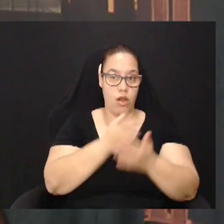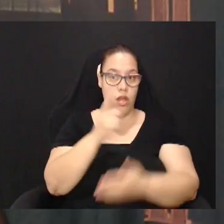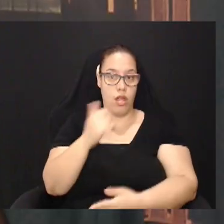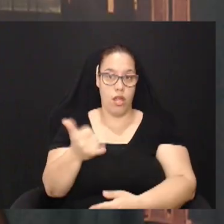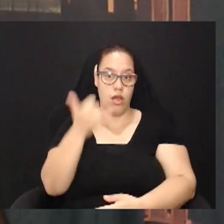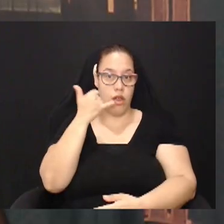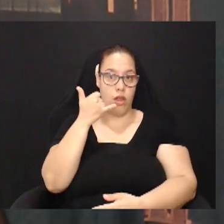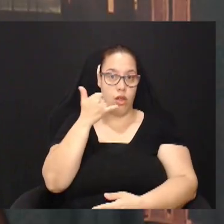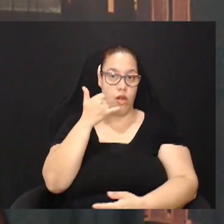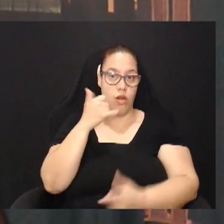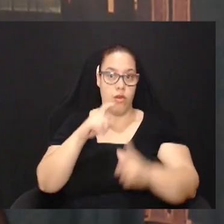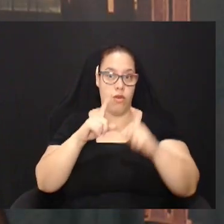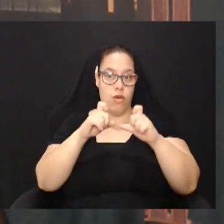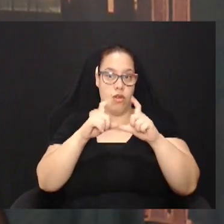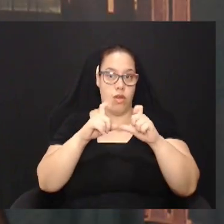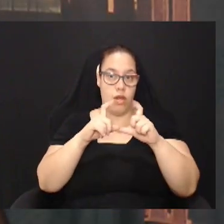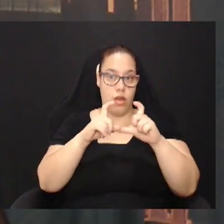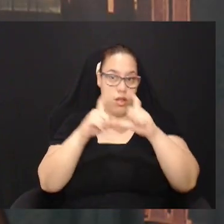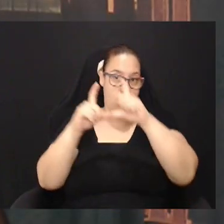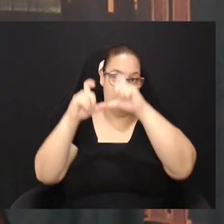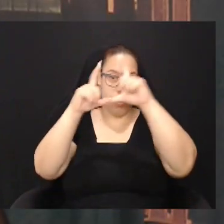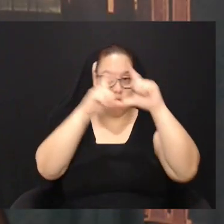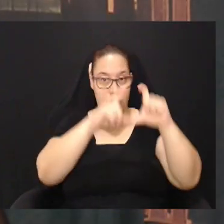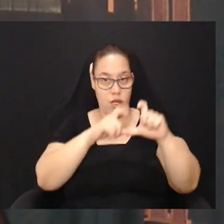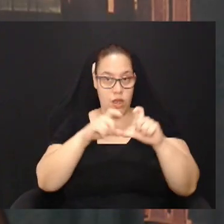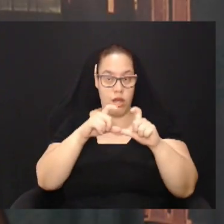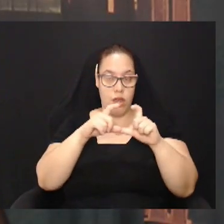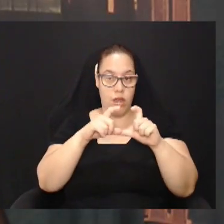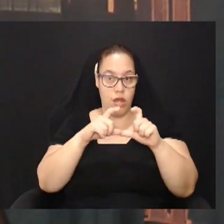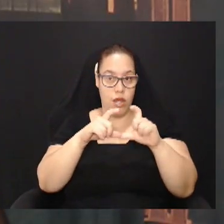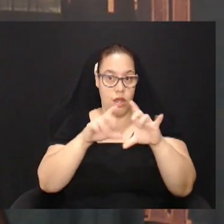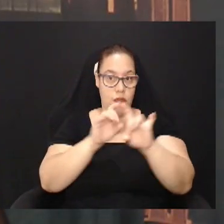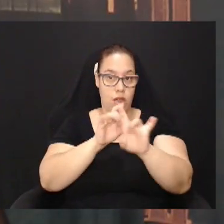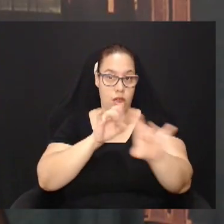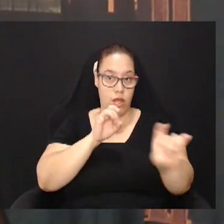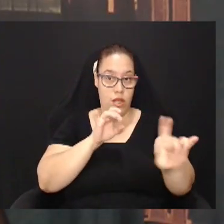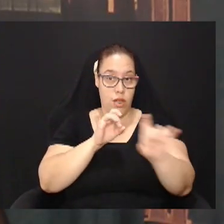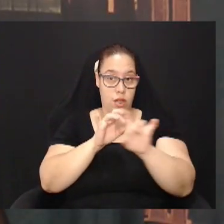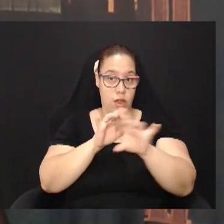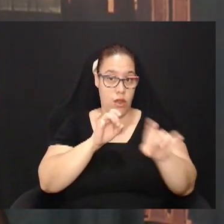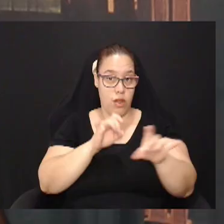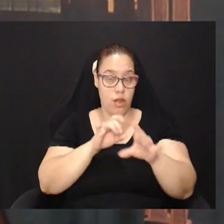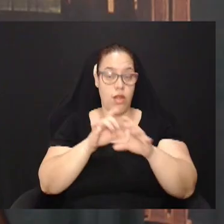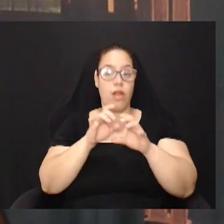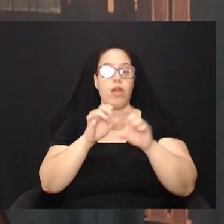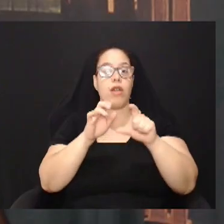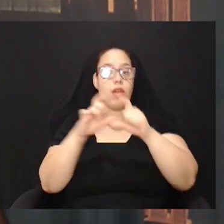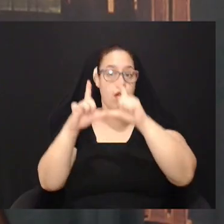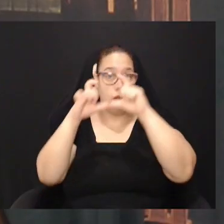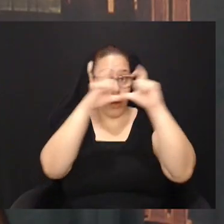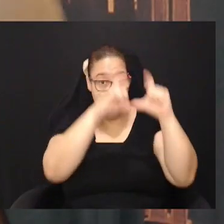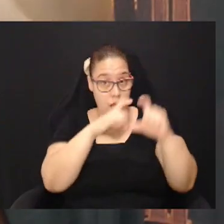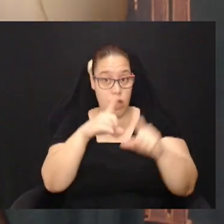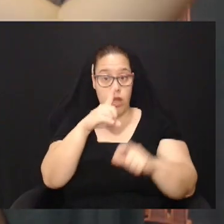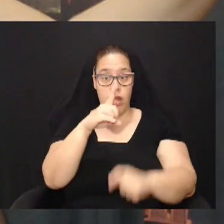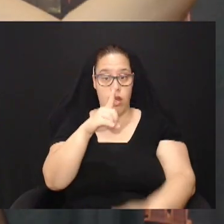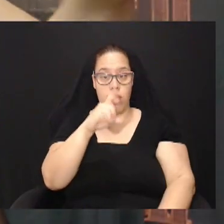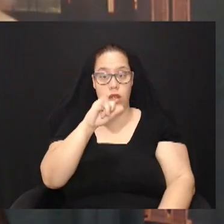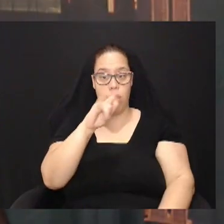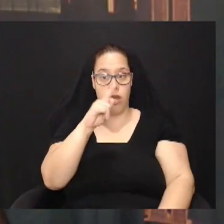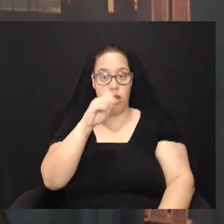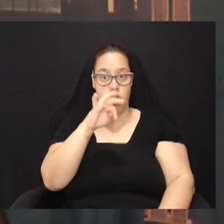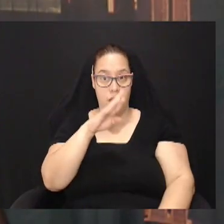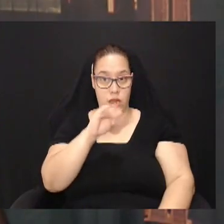digital. Então, agora está tendo uma busca gigante por câmeras digitais. Leva a câmera digital, vai ter o celular